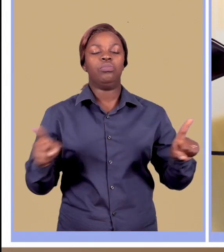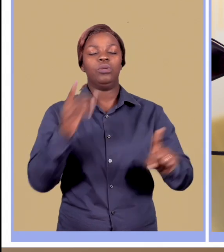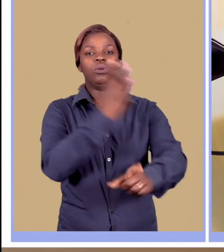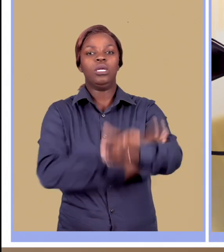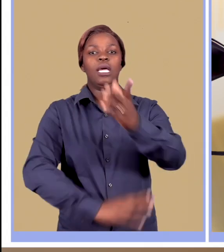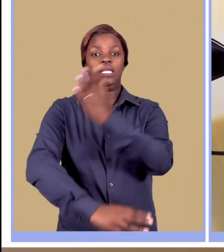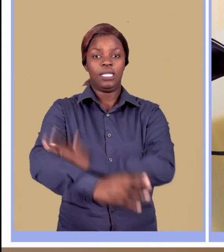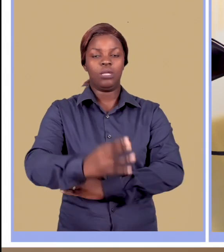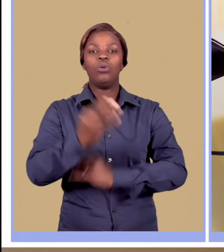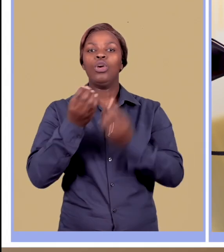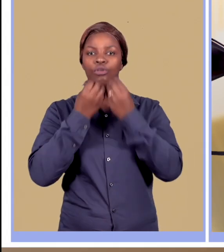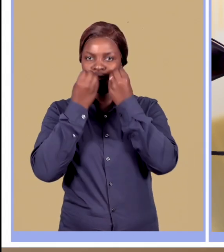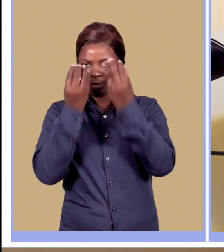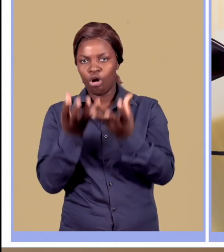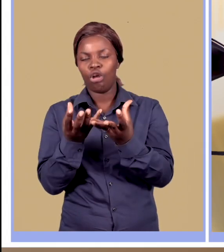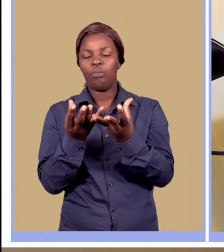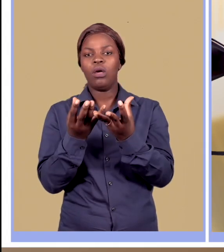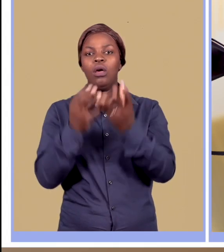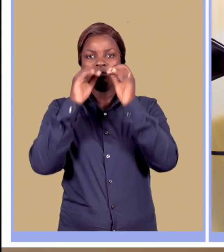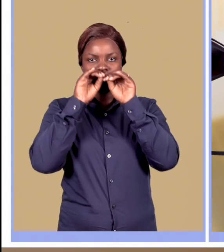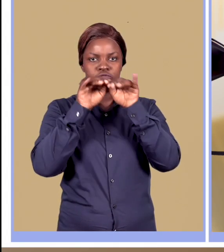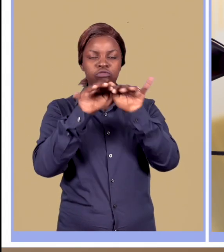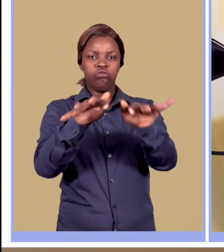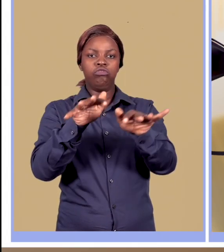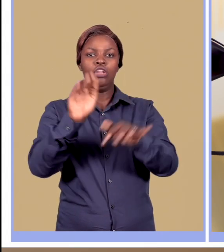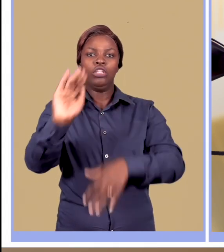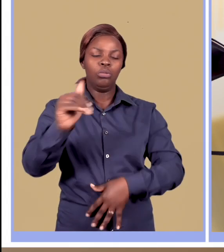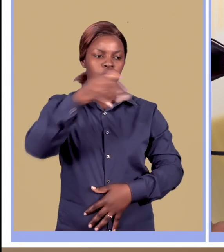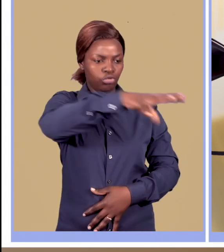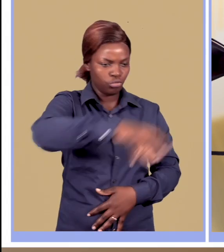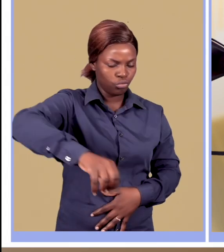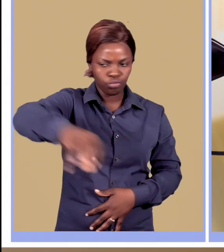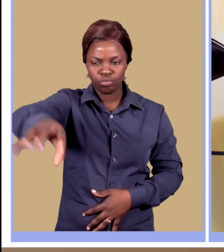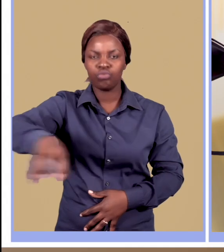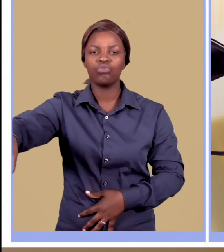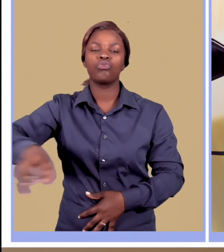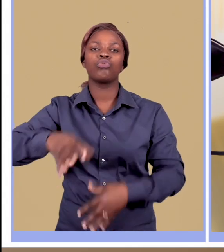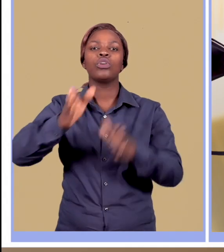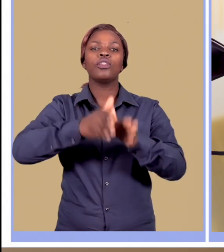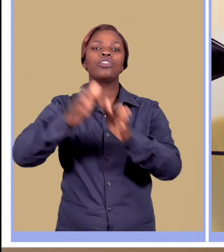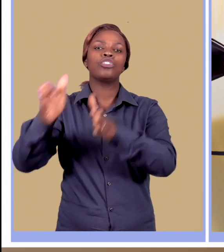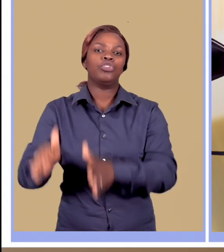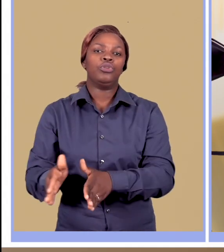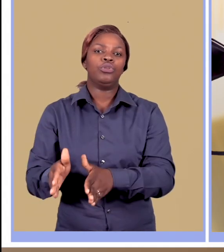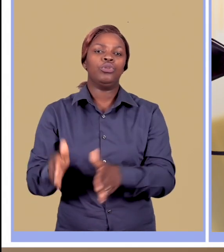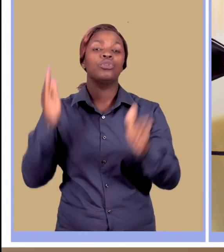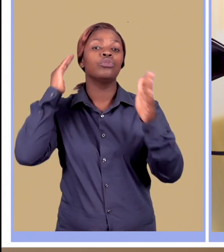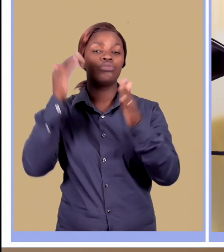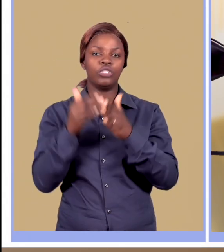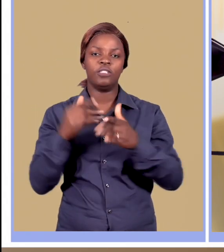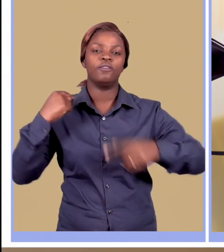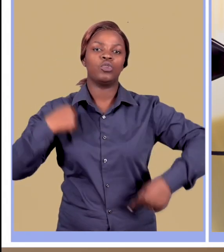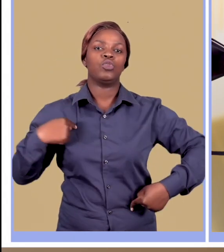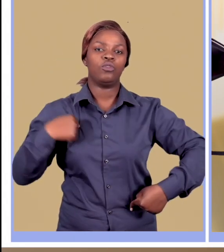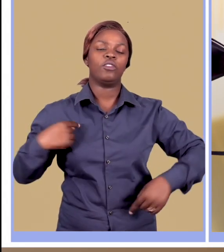a ADEMO comunica os membros, partilha a informação para poder recolher atempadamente essas